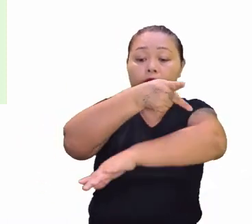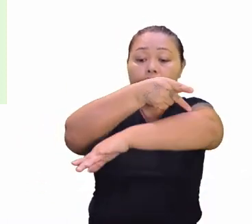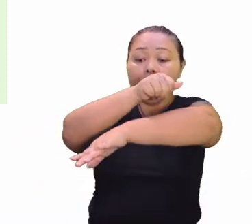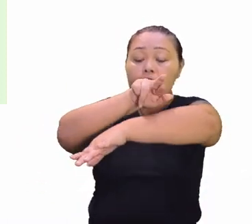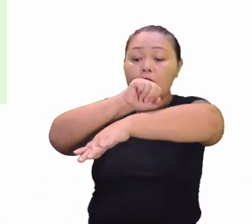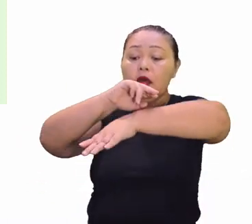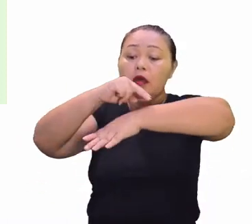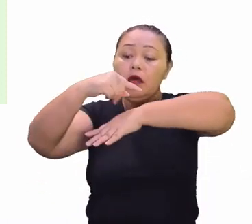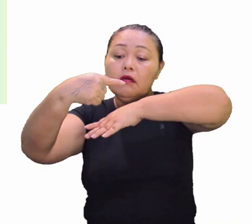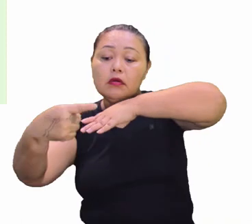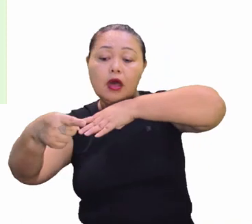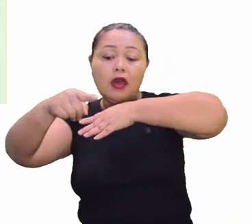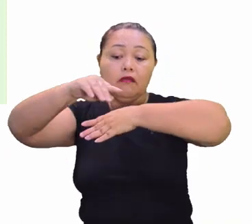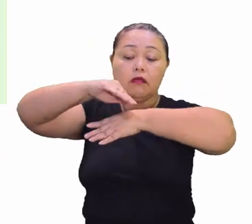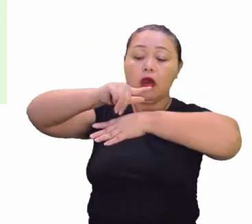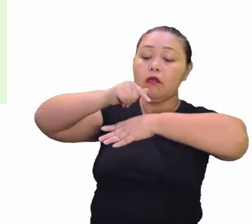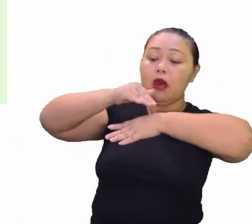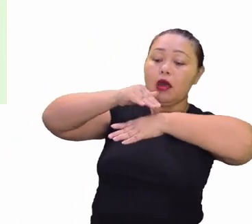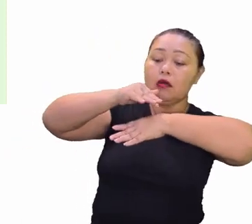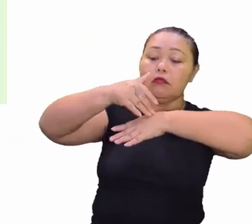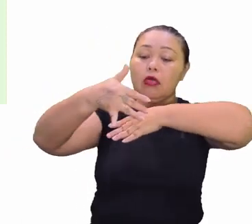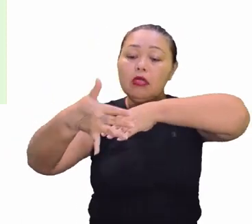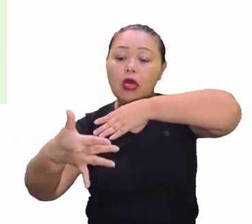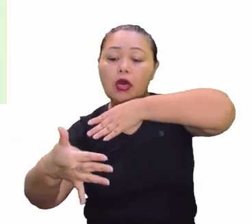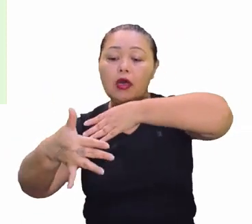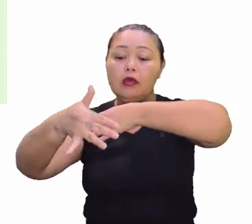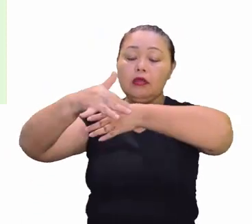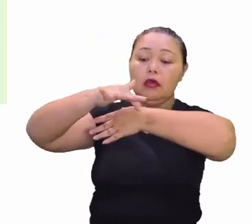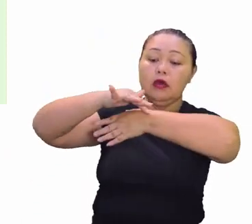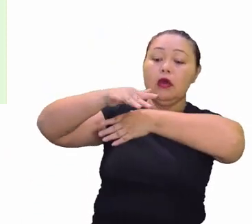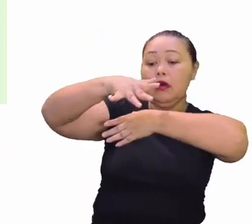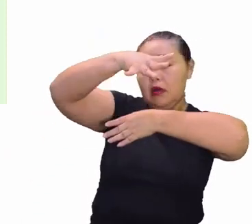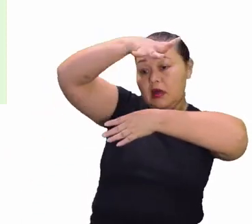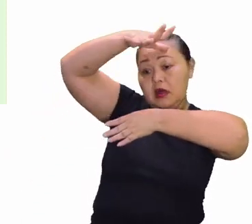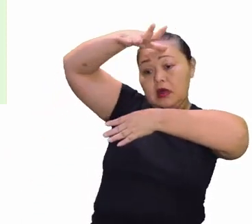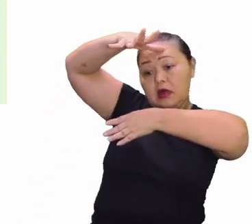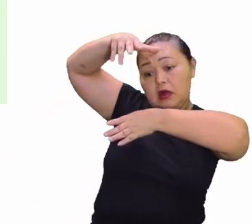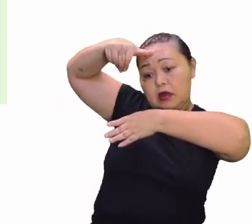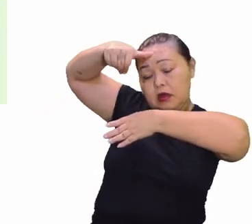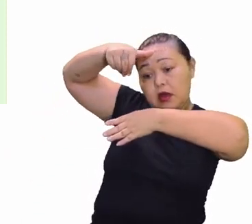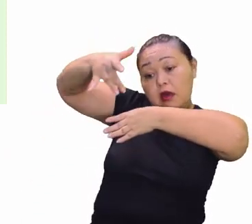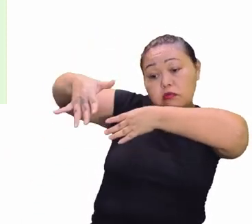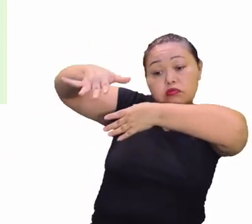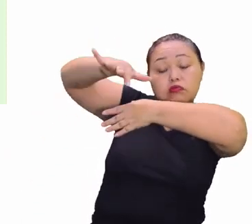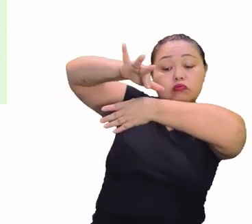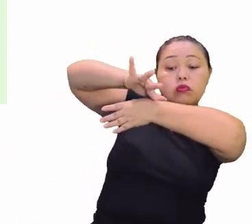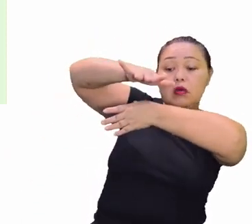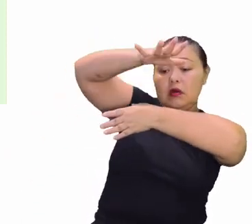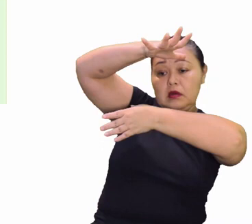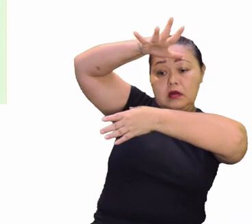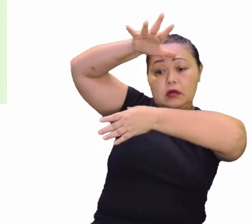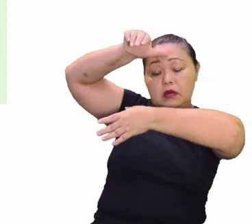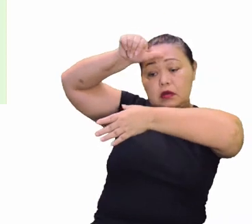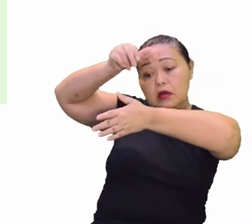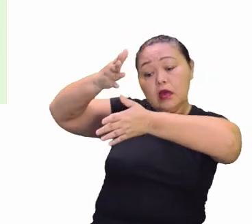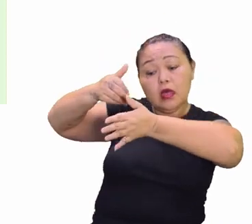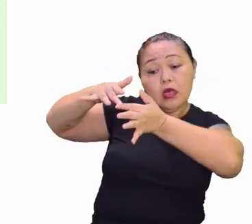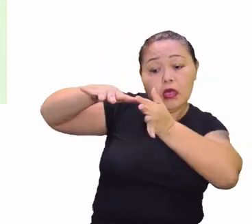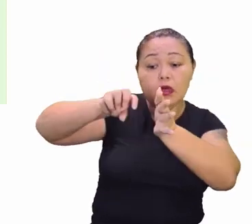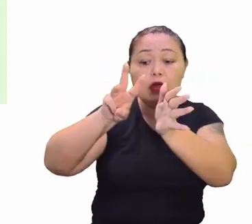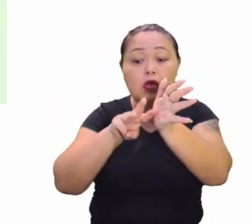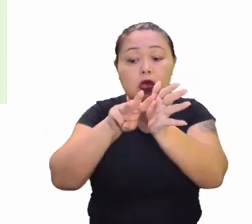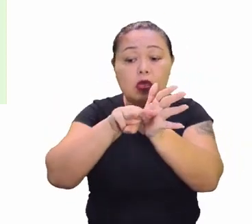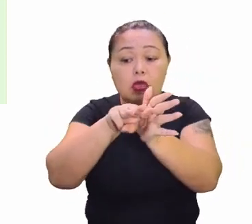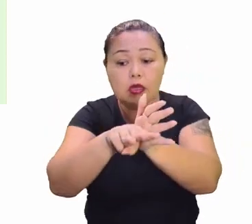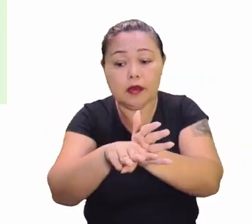desce, volta, retorna ali para a região do Mato Grosso, depois volta para o Amazonas e deságua também no